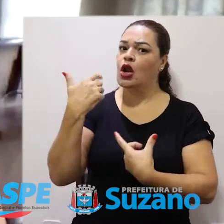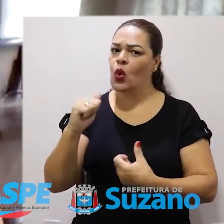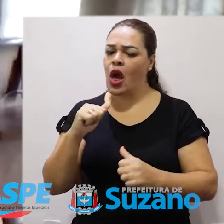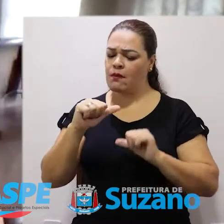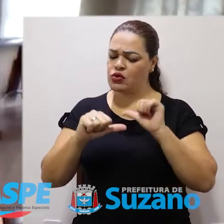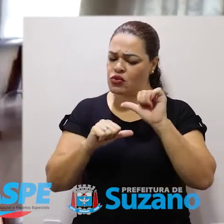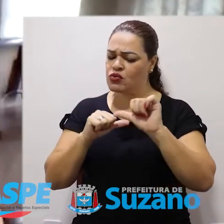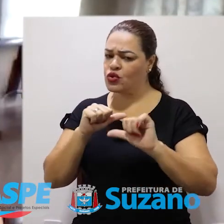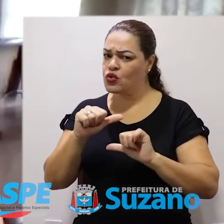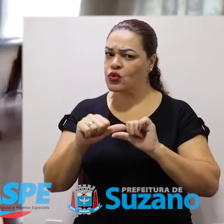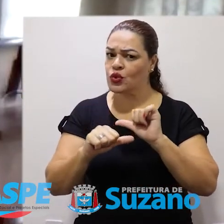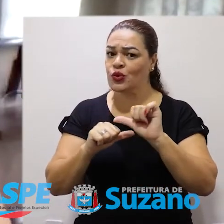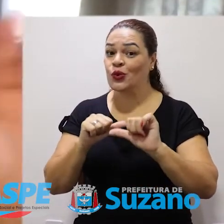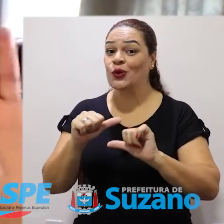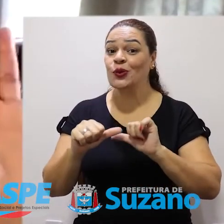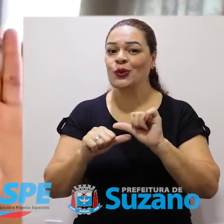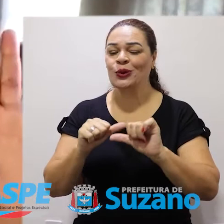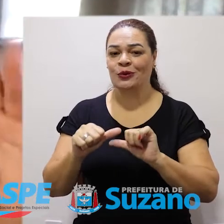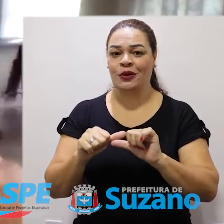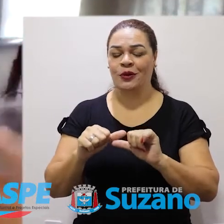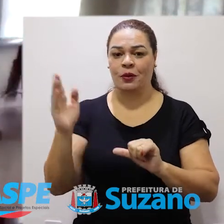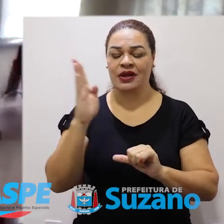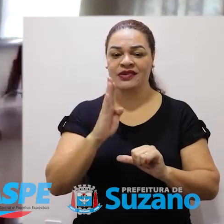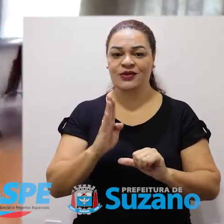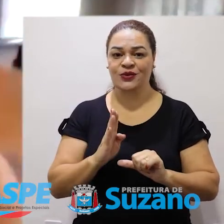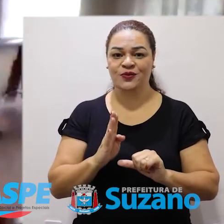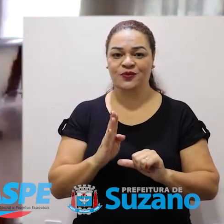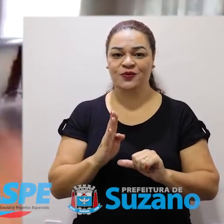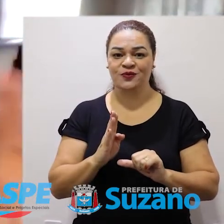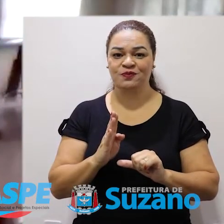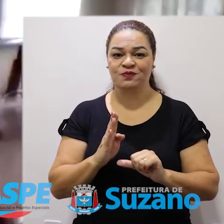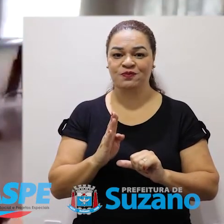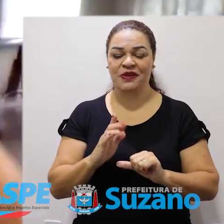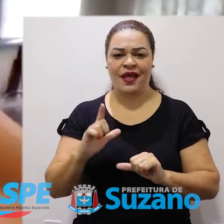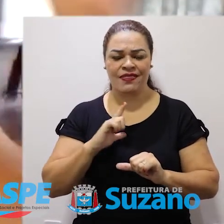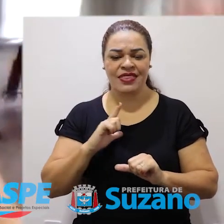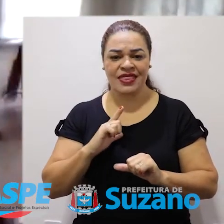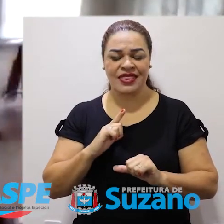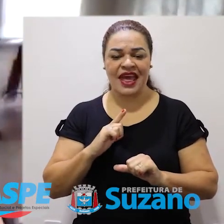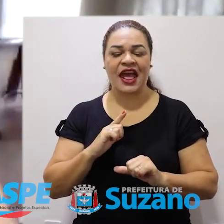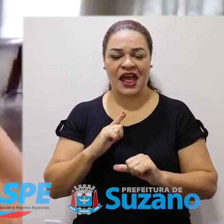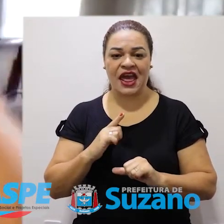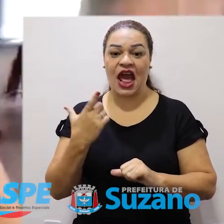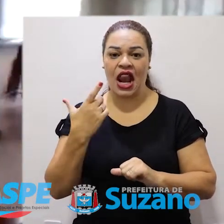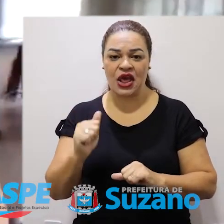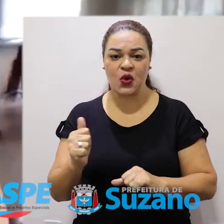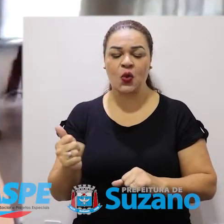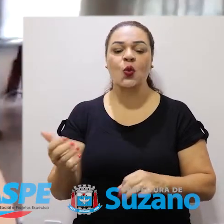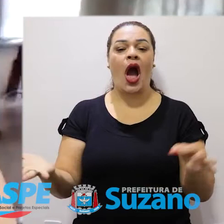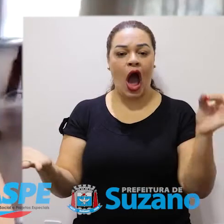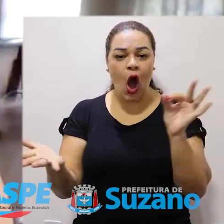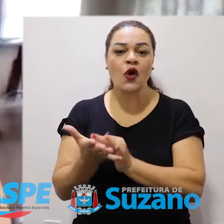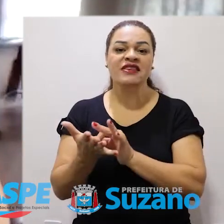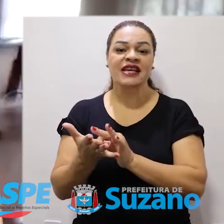modificando essas línguas que chegaram para cá. E se a gente for falar de Brasil, então, a gente tem uma língua oficial, mas a gente tem mais de 200